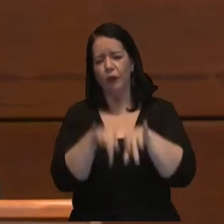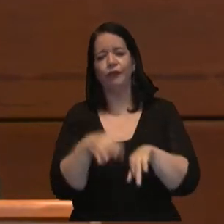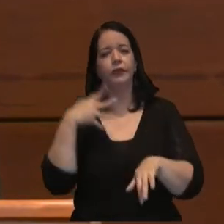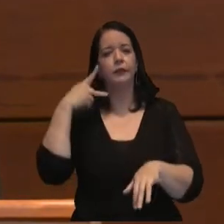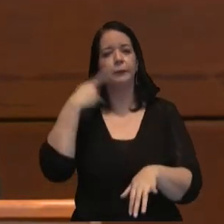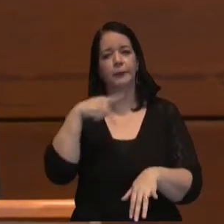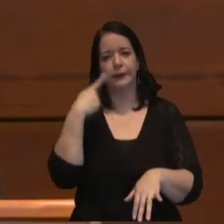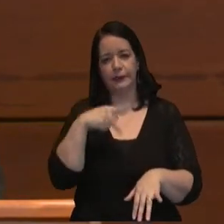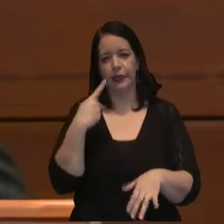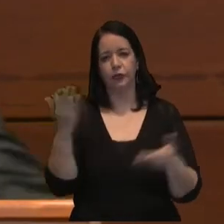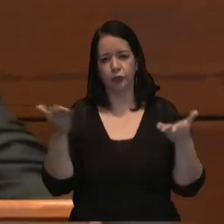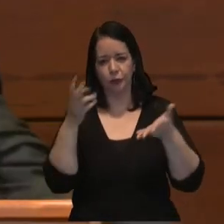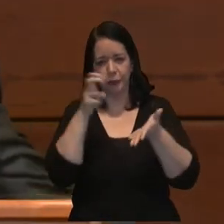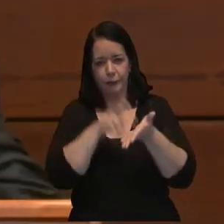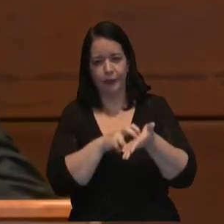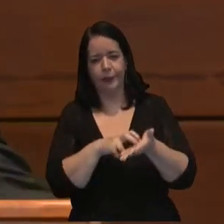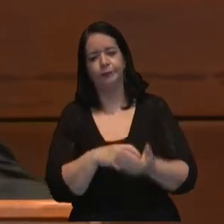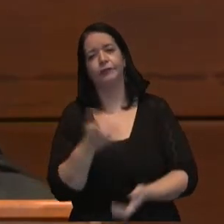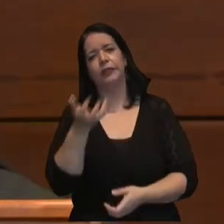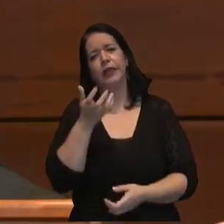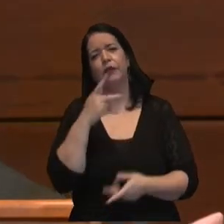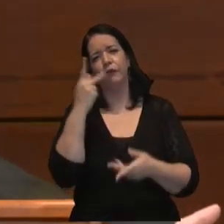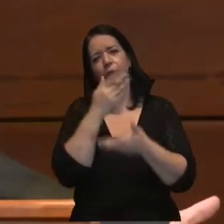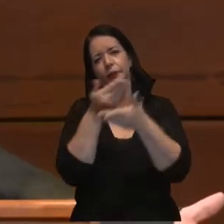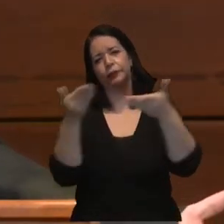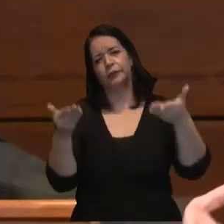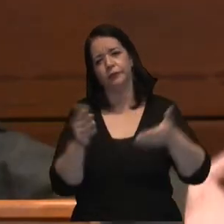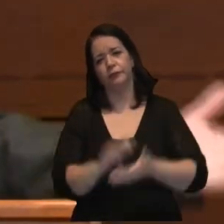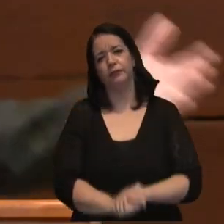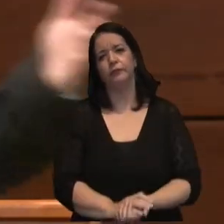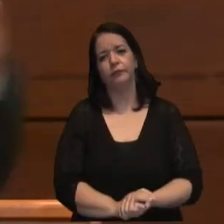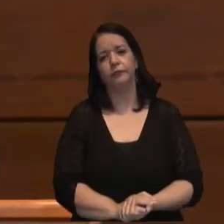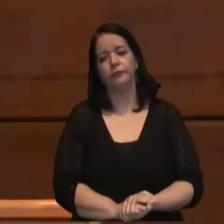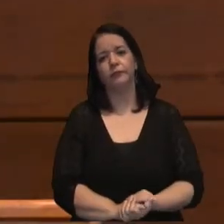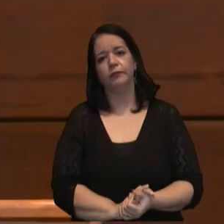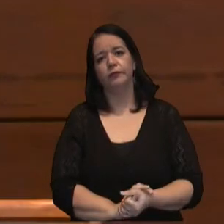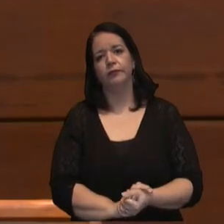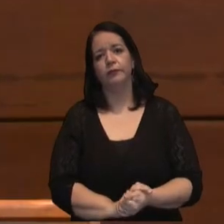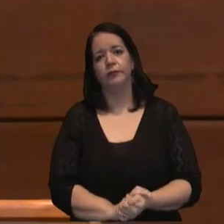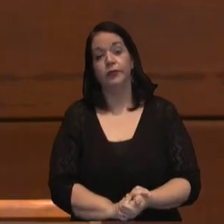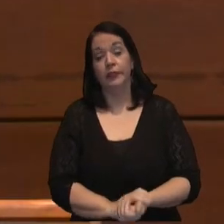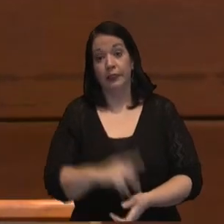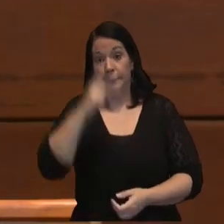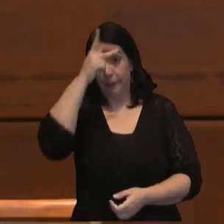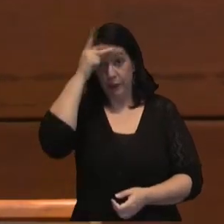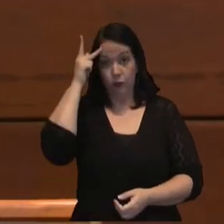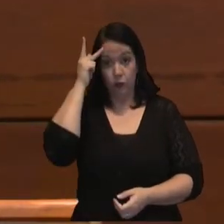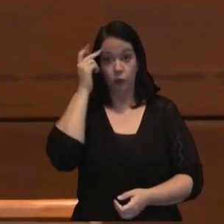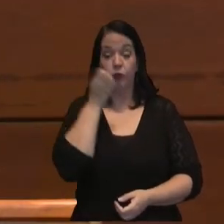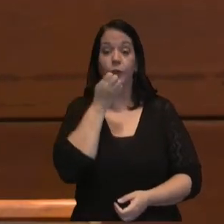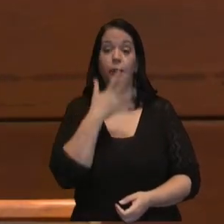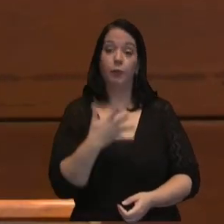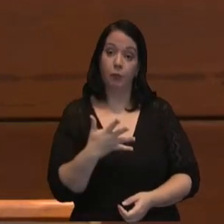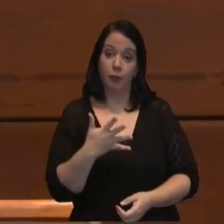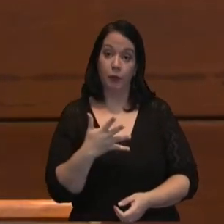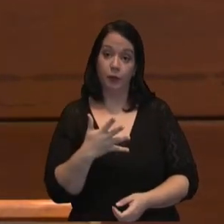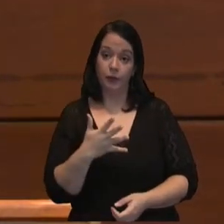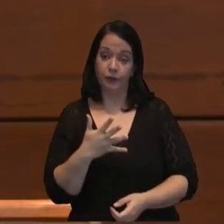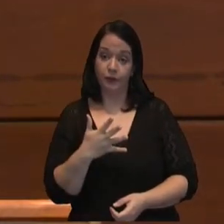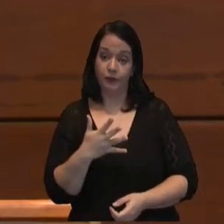queridos, afirmando então que as pessoas do bem